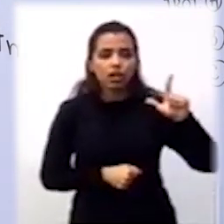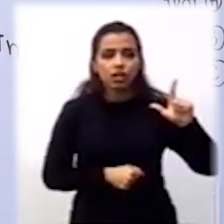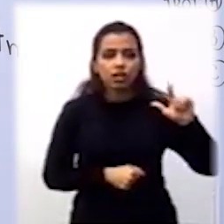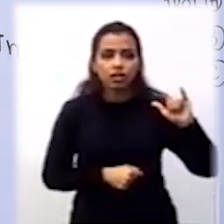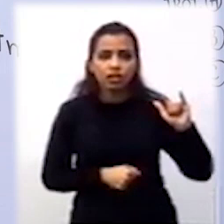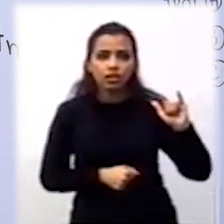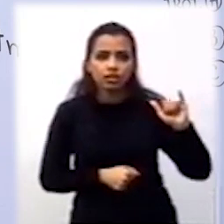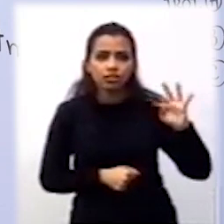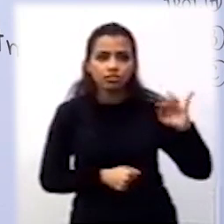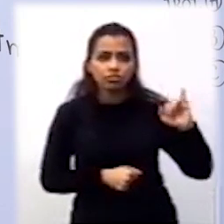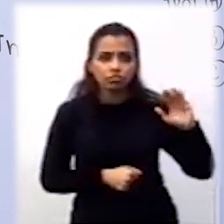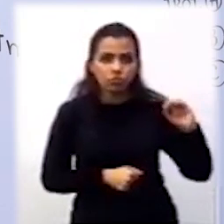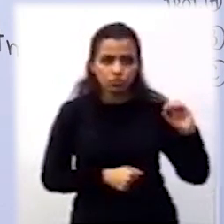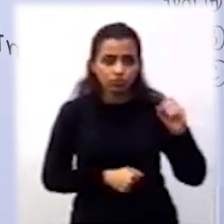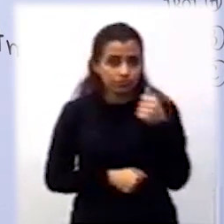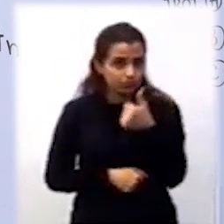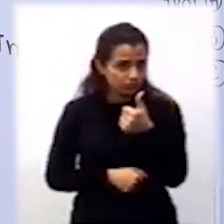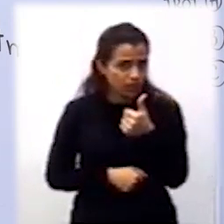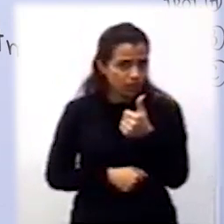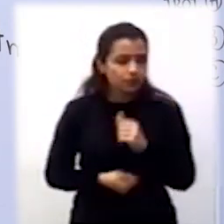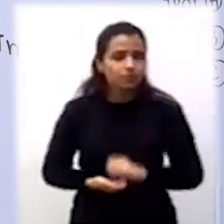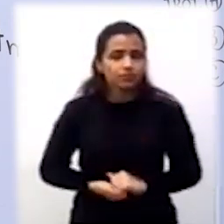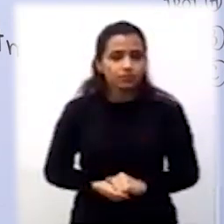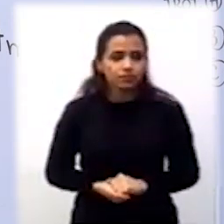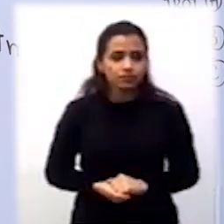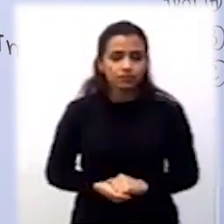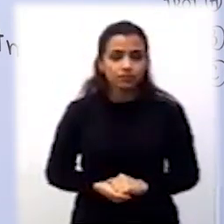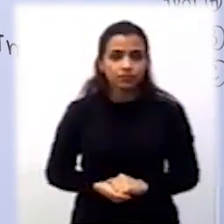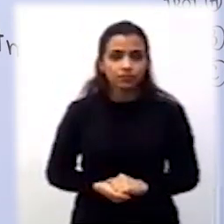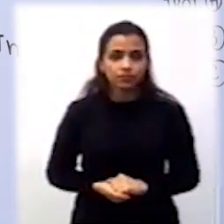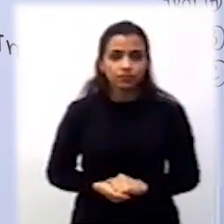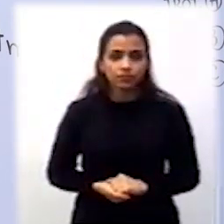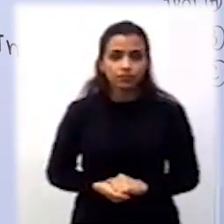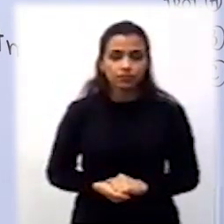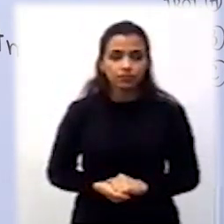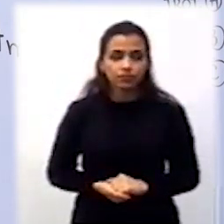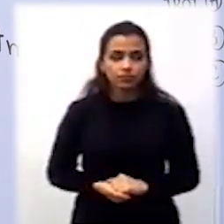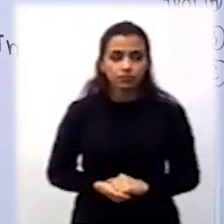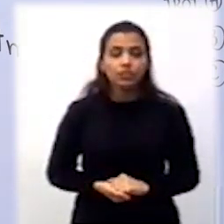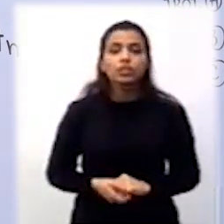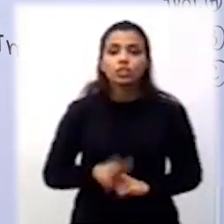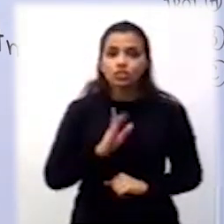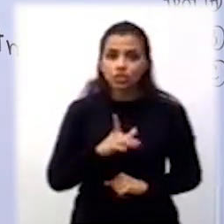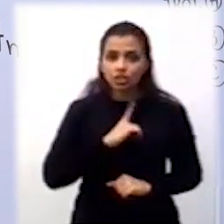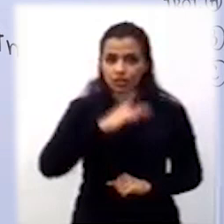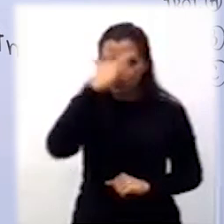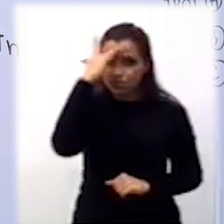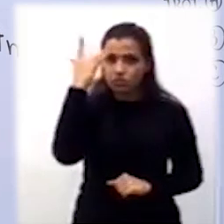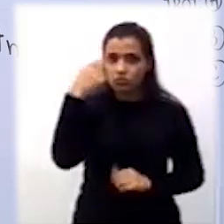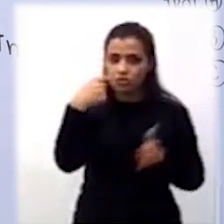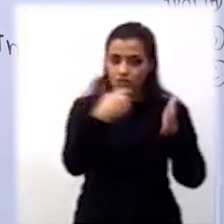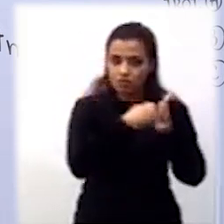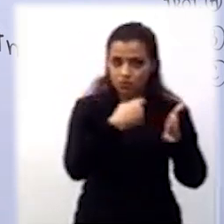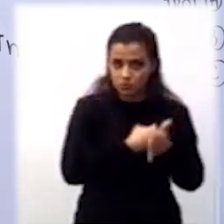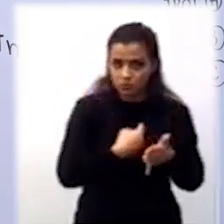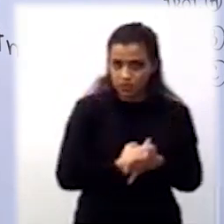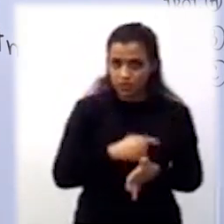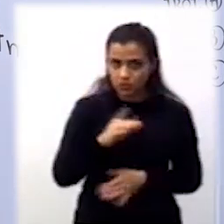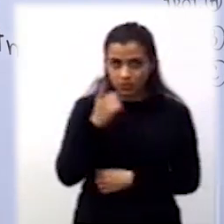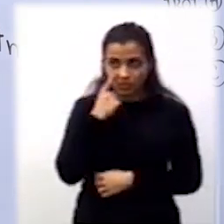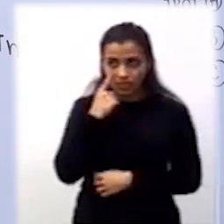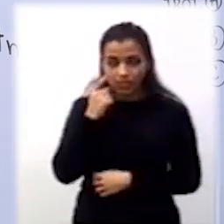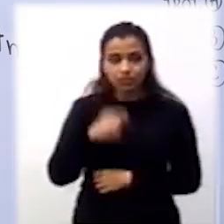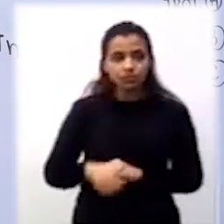ciclo lítico, tá? Beleza? Galera, já tem gente mandando aqui.